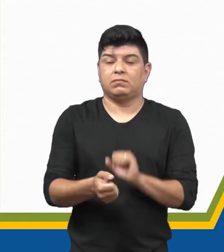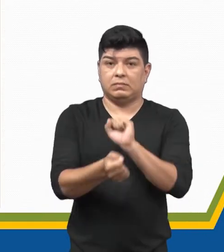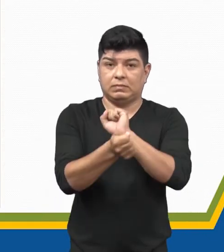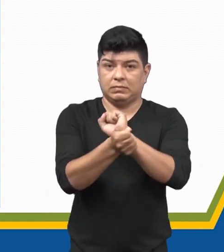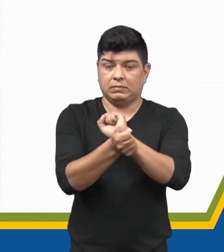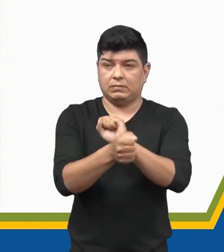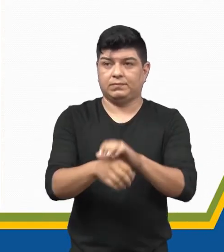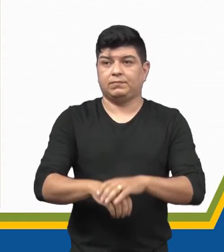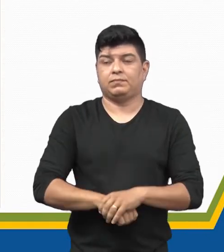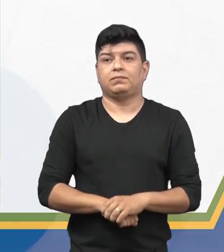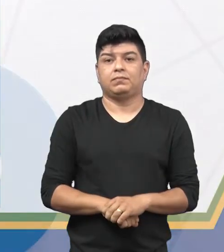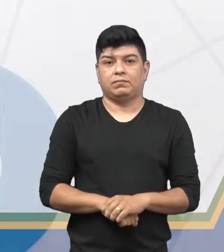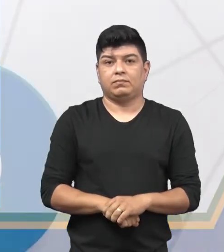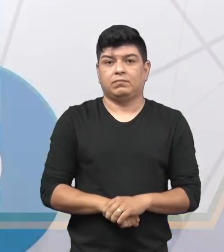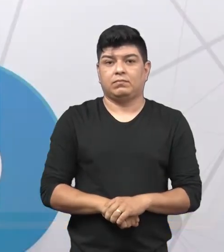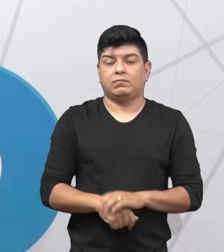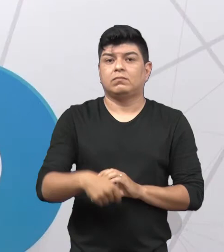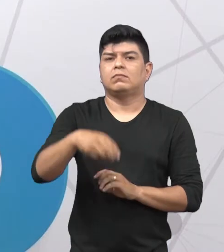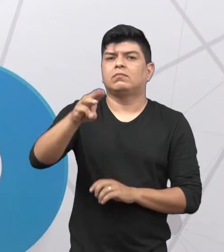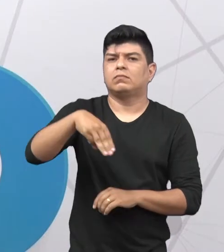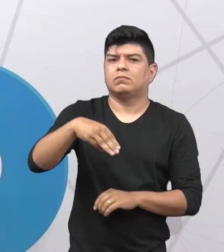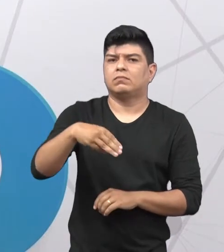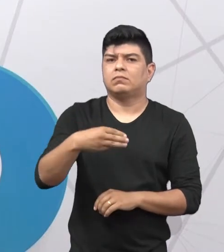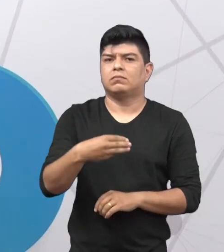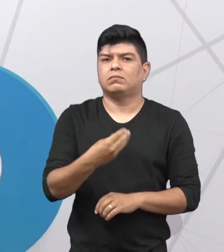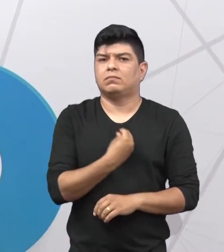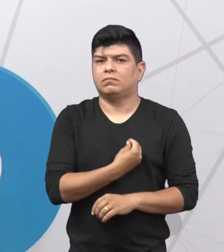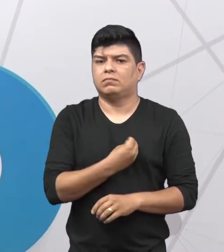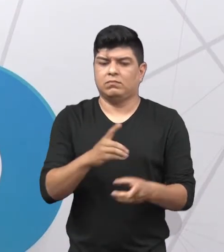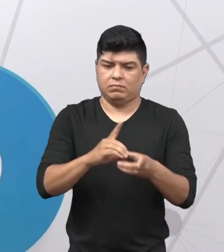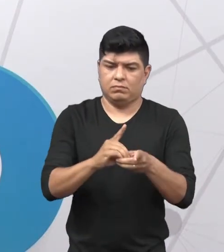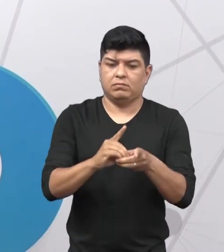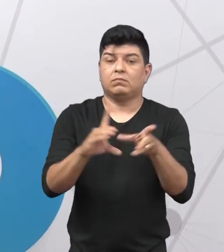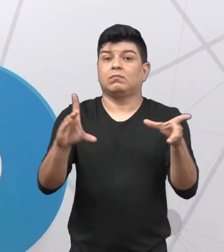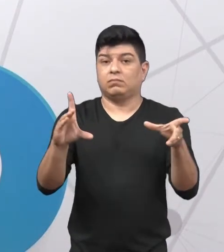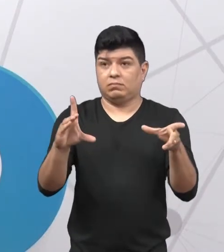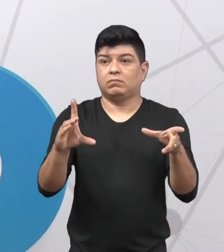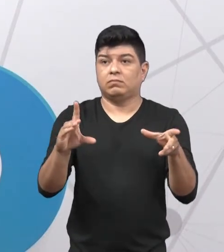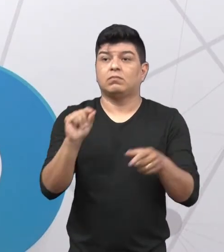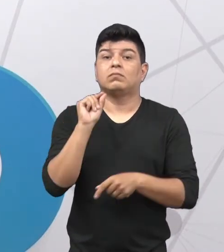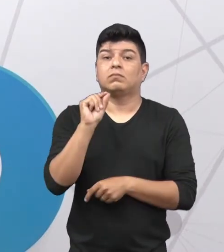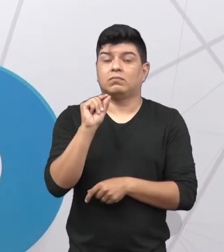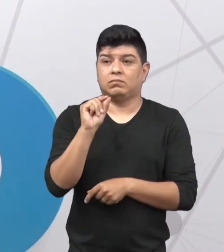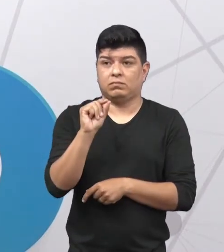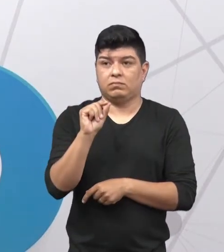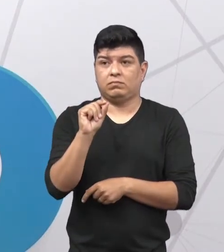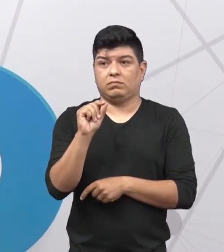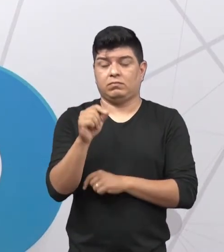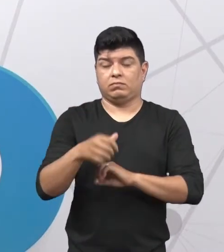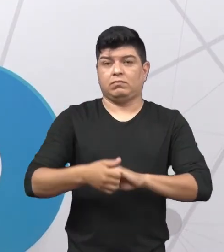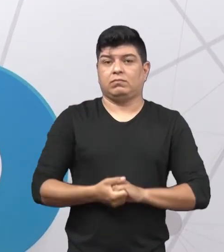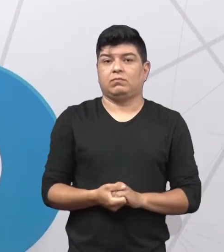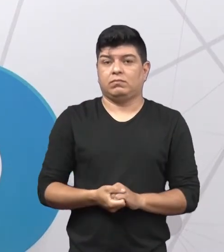escravos. Tá? Quem participava dessa democracia? Os eupátridas.